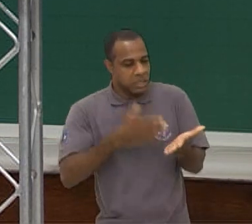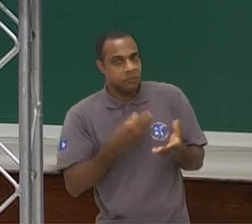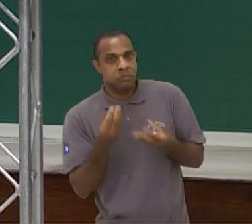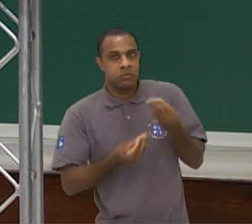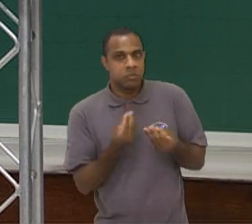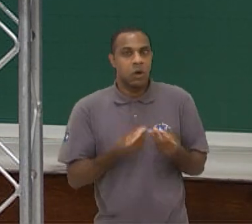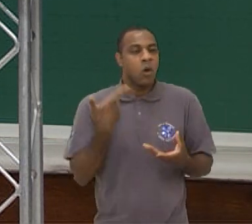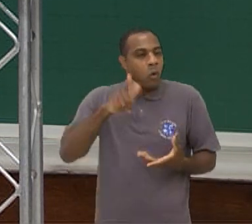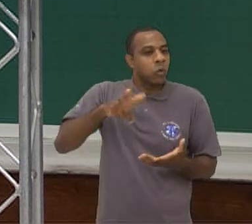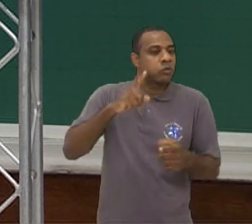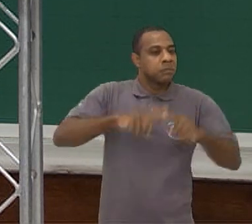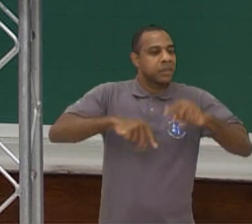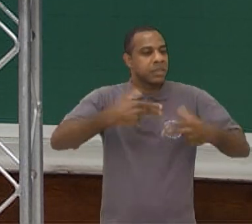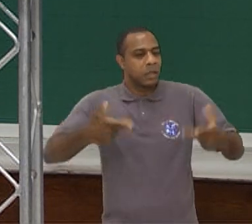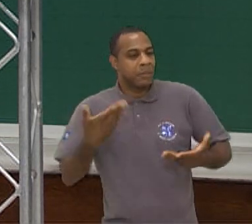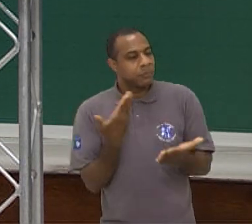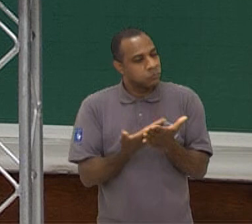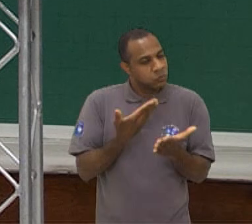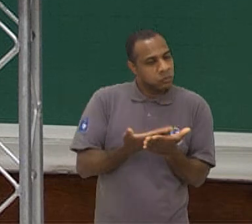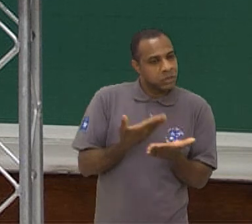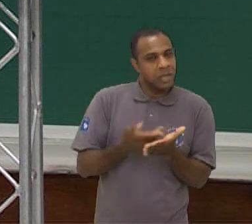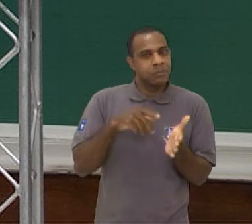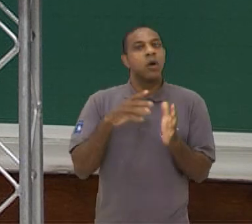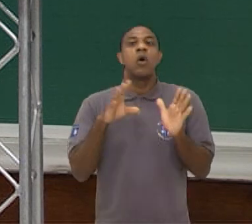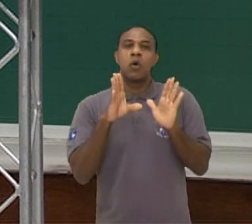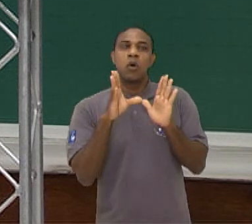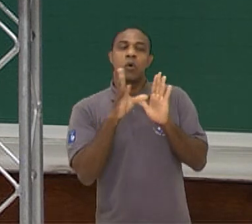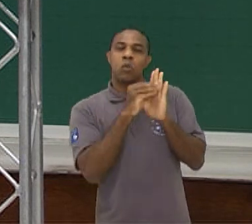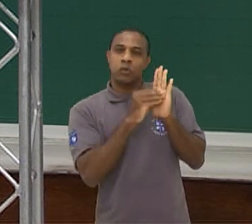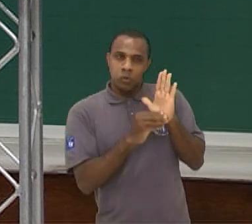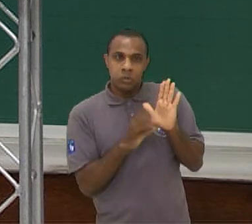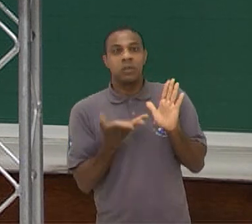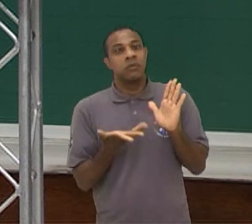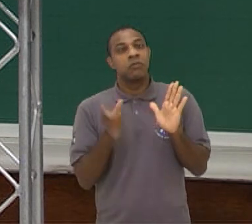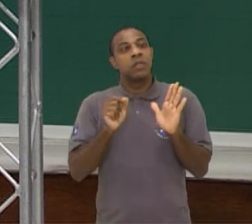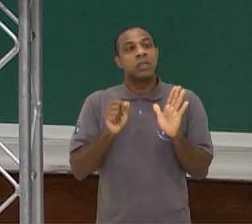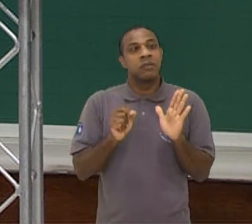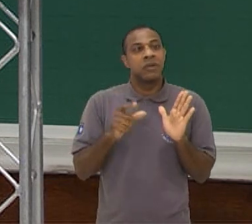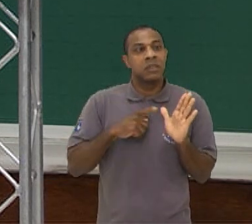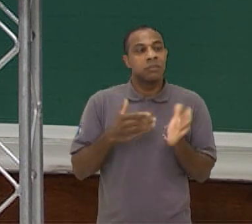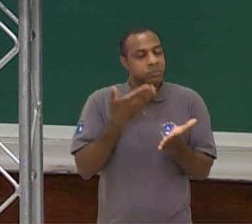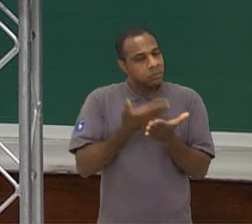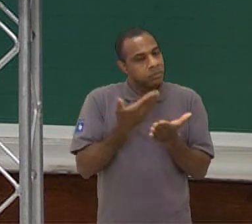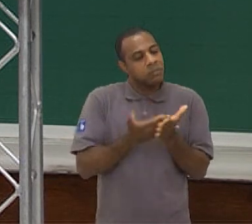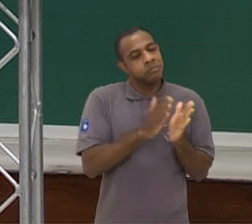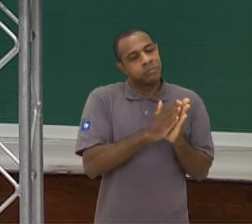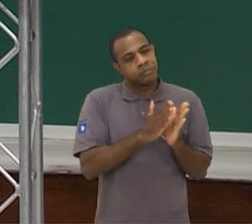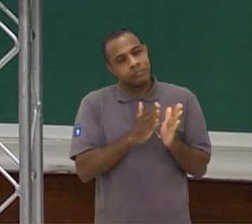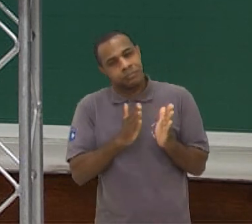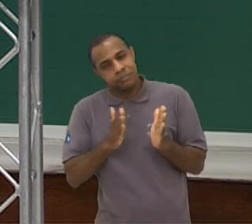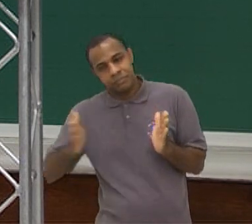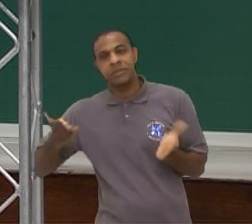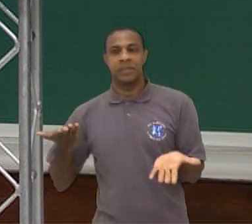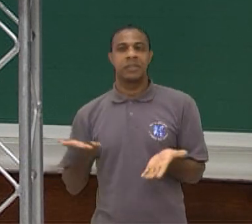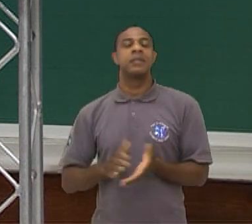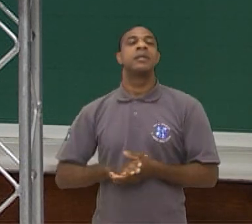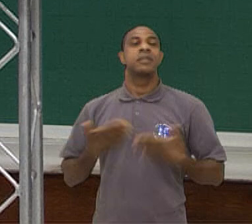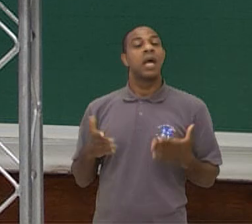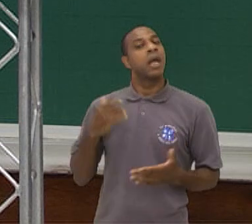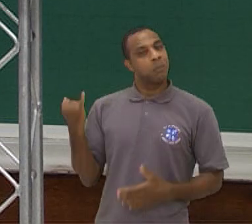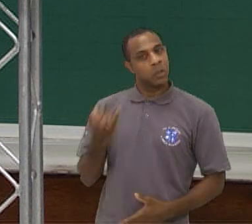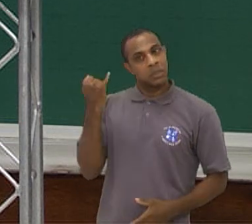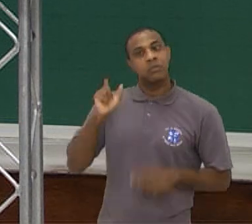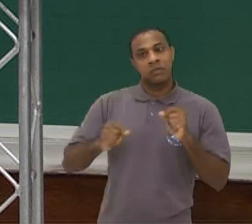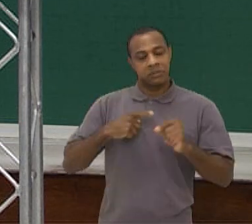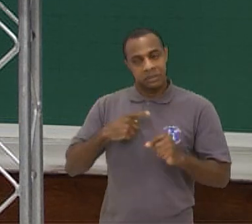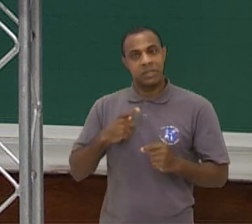busque outros materiais para você poder estudar. Esse conteúdo vai ser visto por você durante todo o ensino médio. Então é bem importante que você